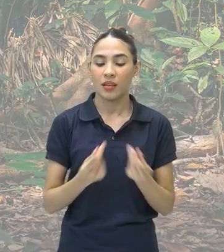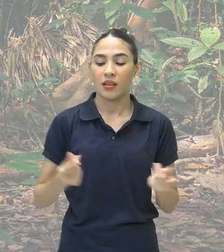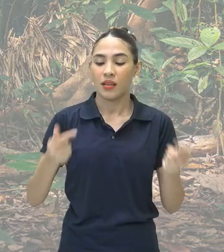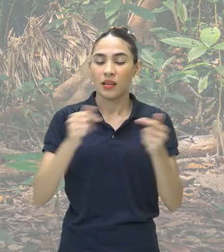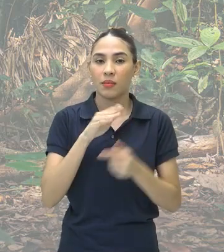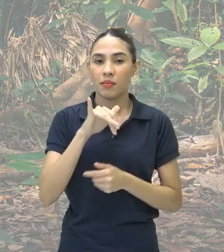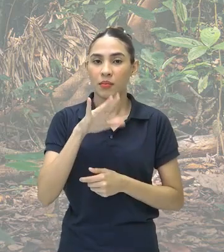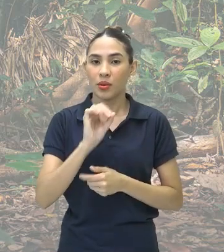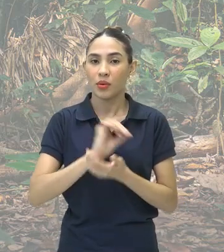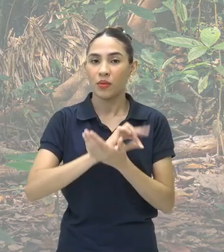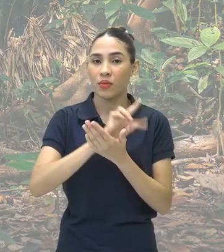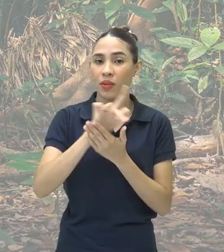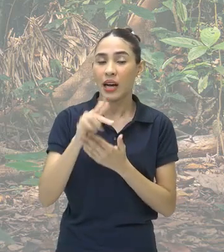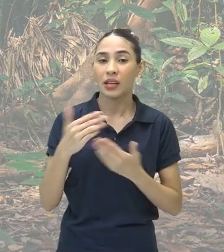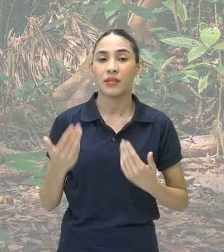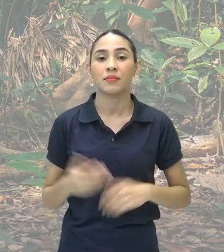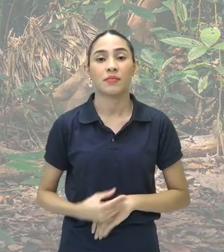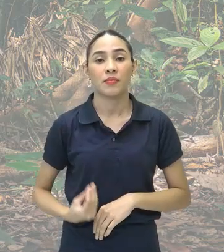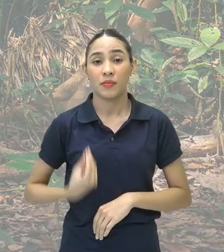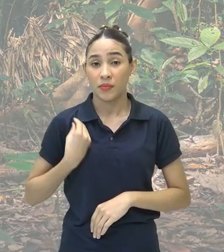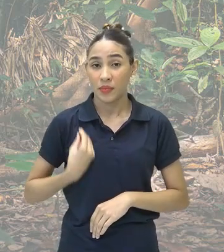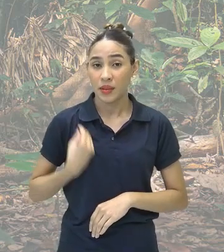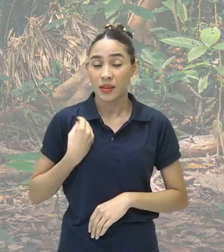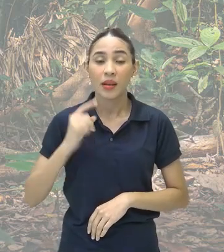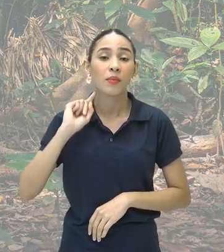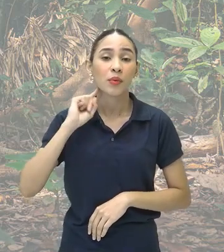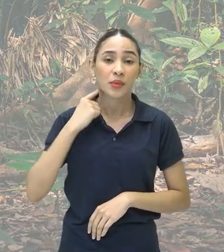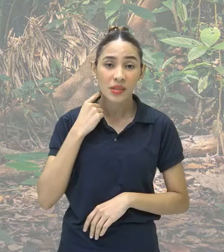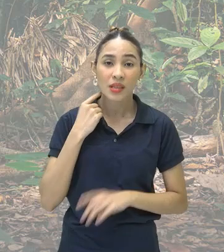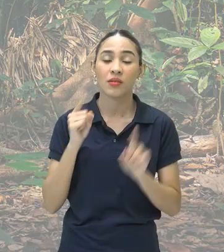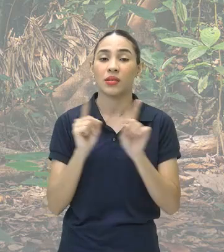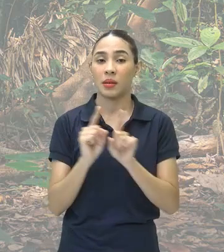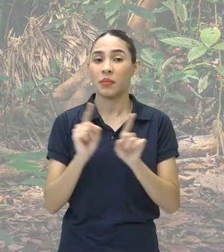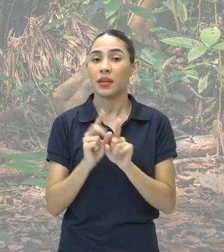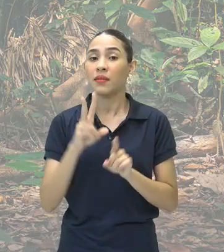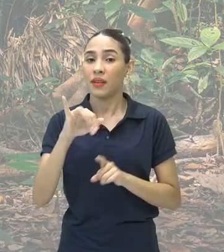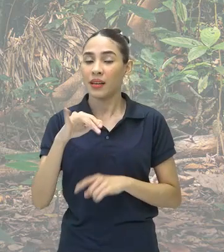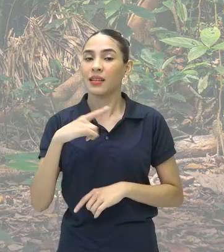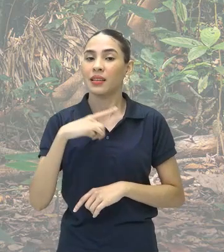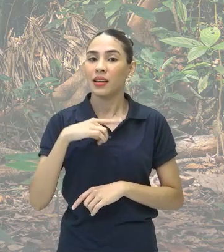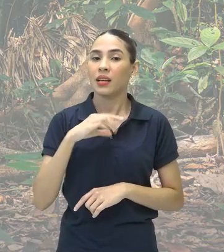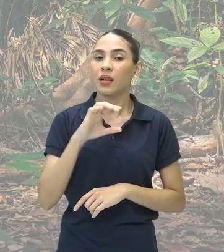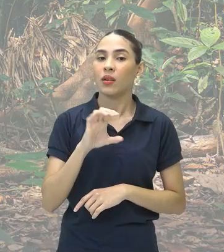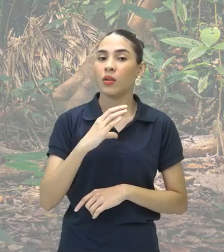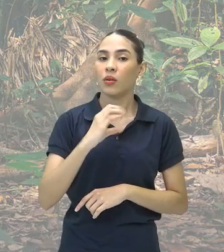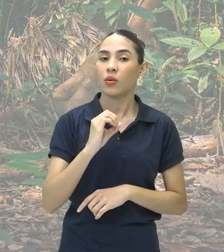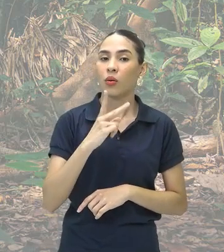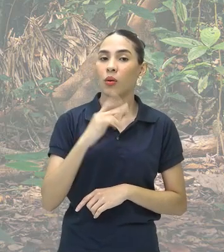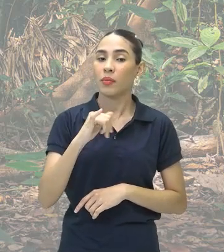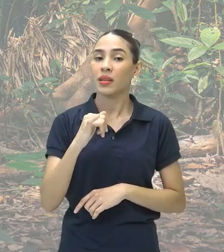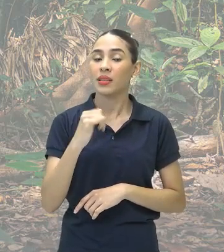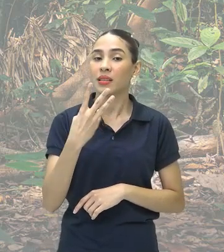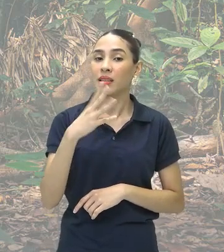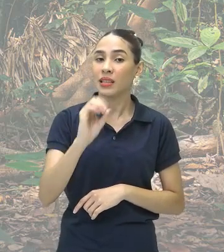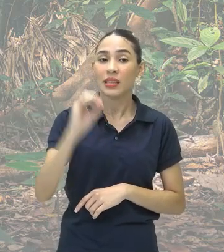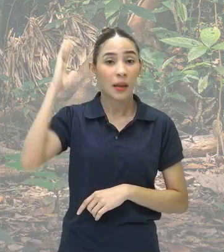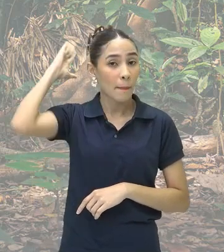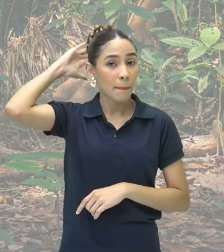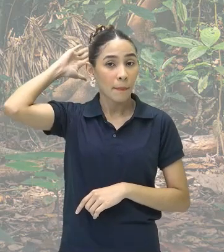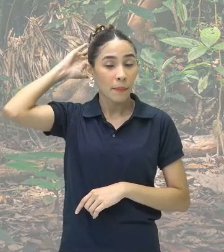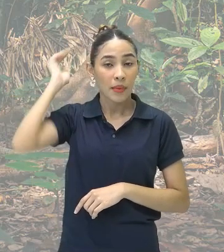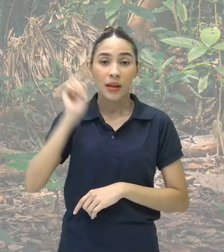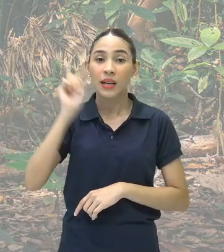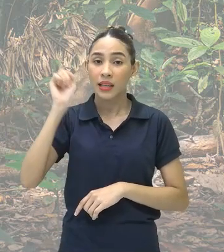da biodiversidade, a poluição. Nós vamos ter o COP30, né, que será em Belém, no Pará, aqui no